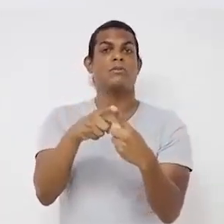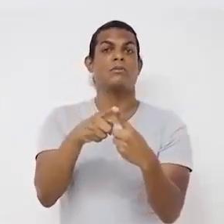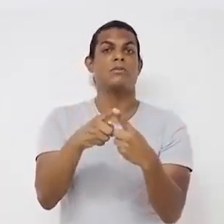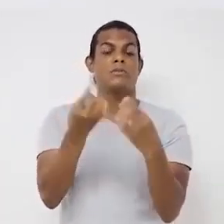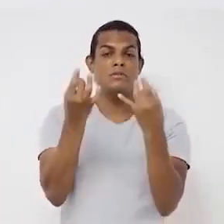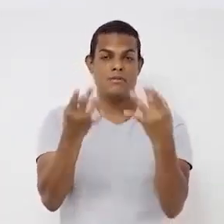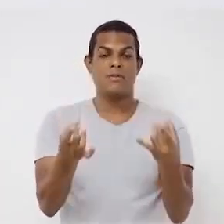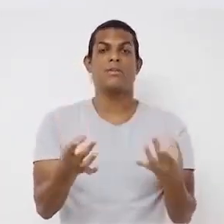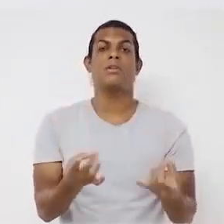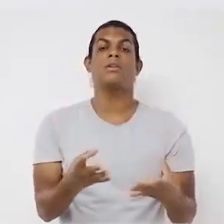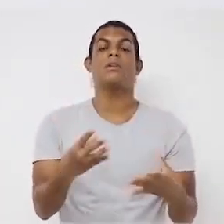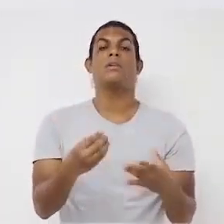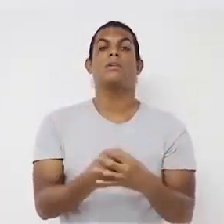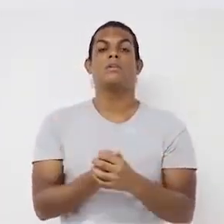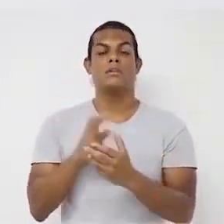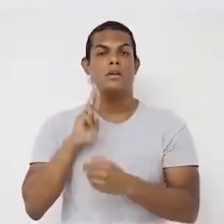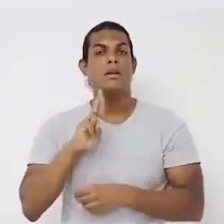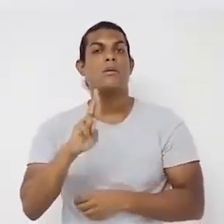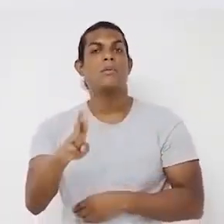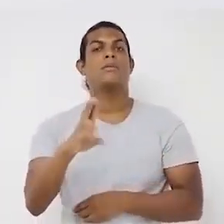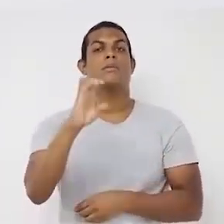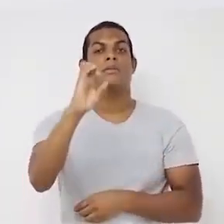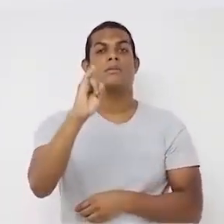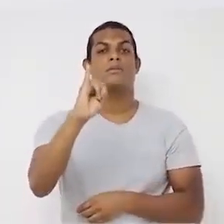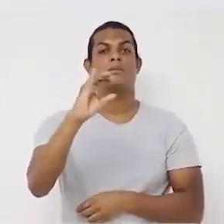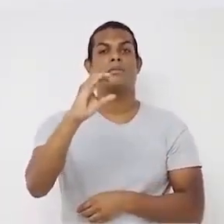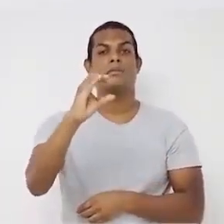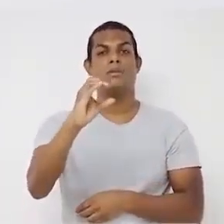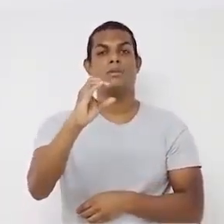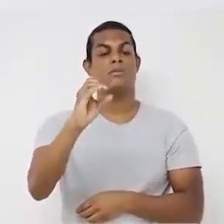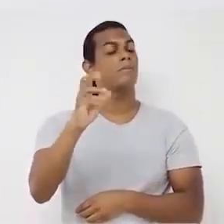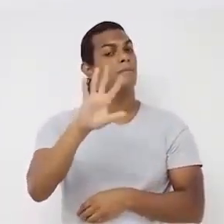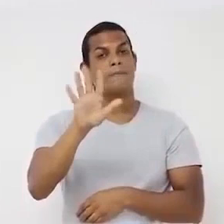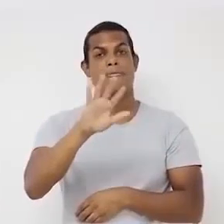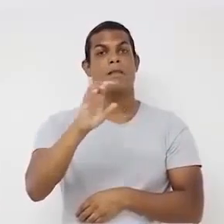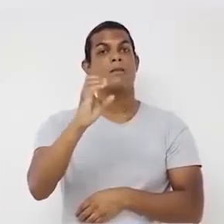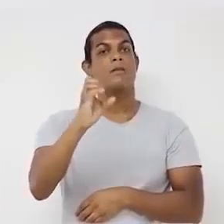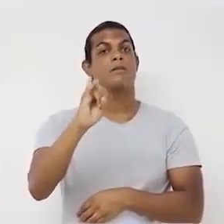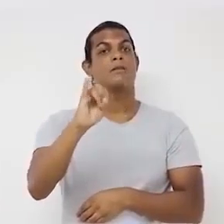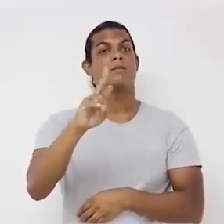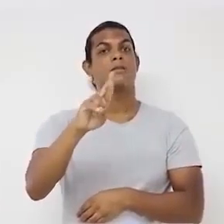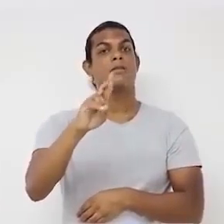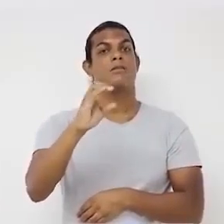será classificado dentro do grupo circulante, ok?